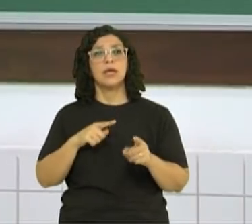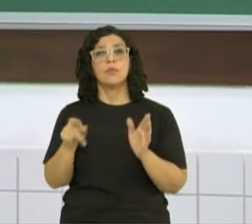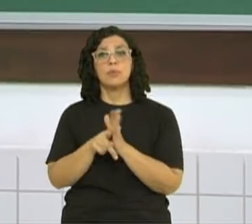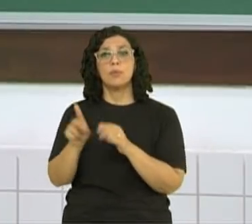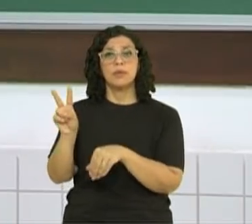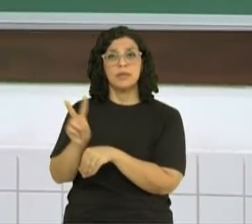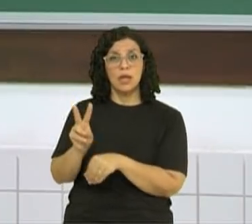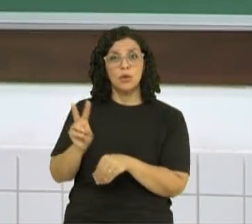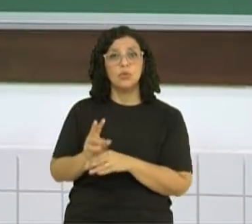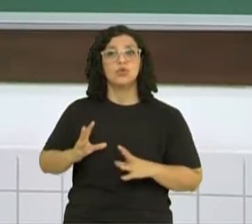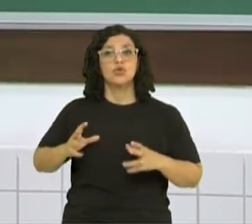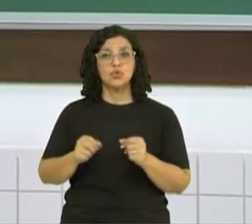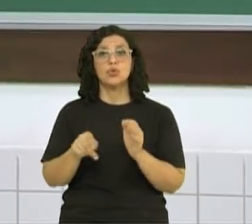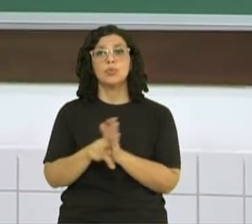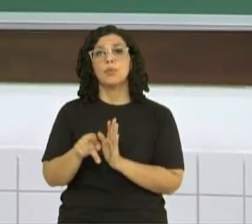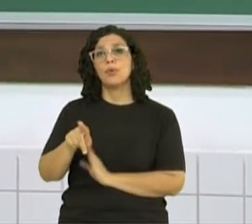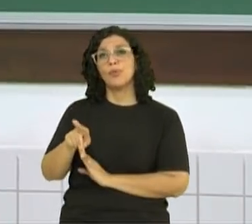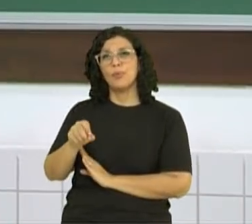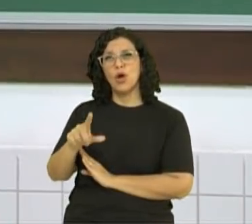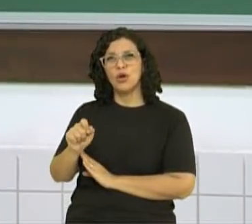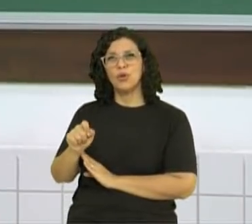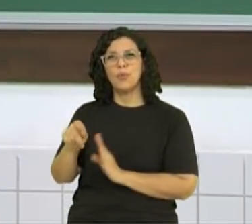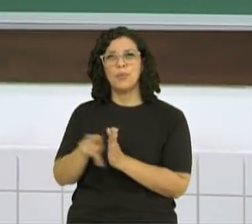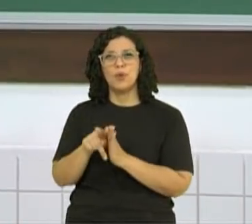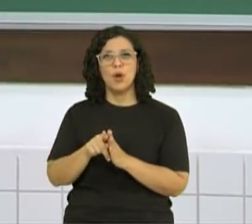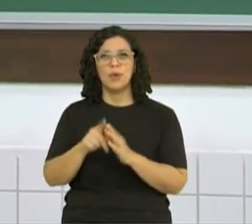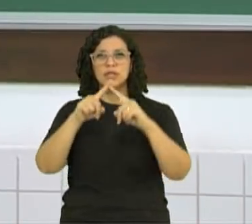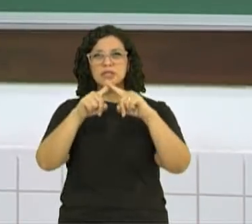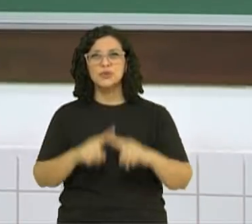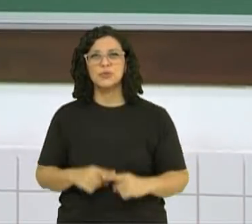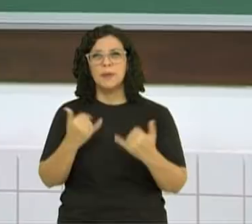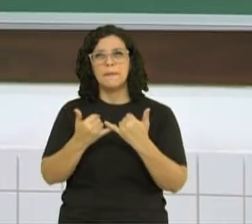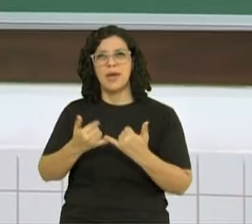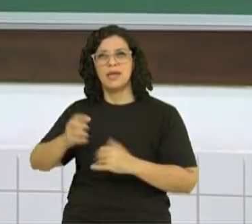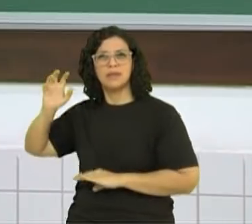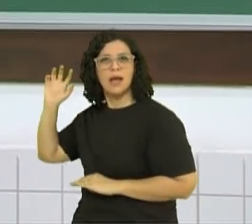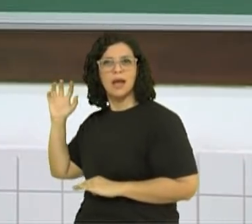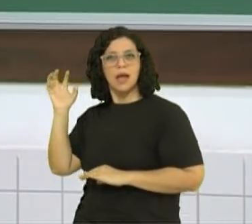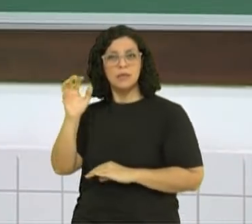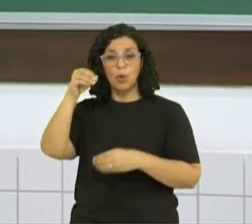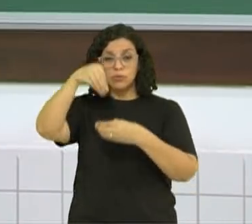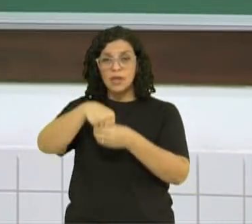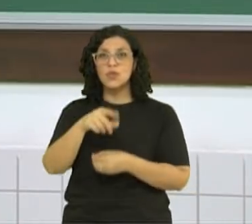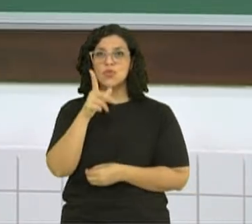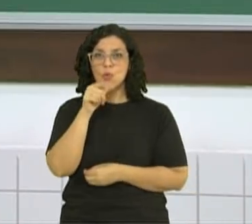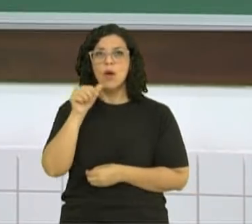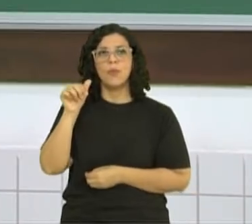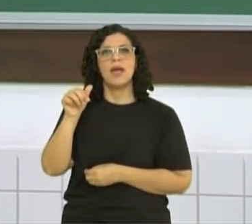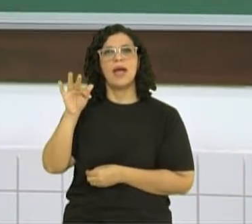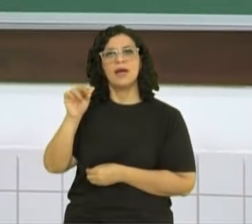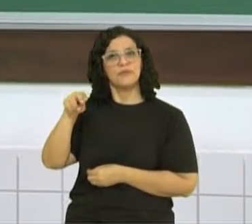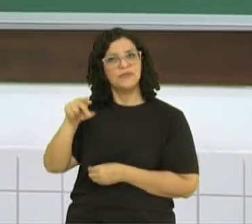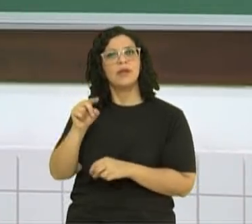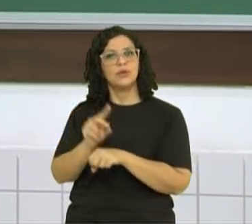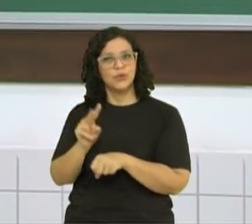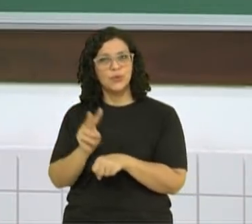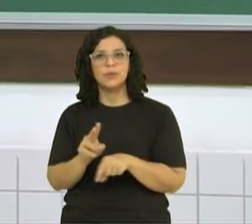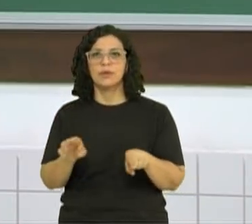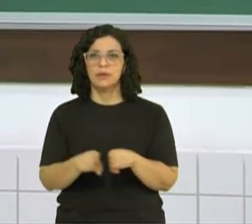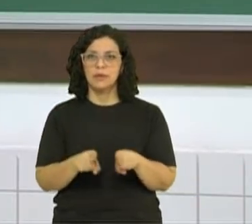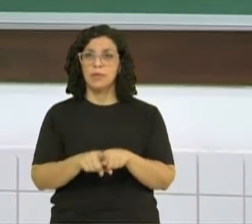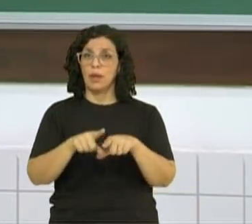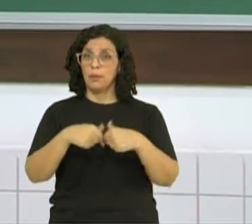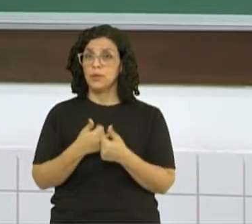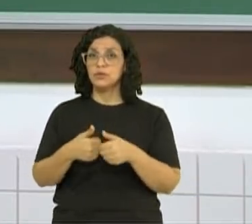quem cuida do polo aquático, da modalidade que se joga em piscina, né, é a Federação Internacional de Natação, né? Então, o polo aquático